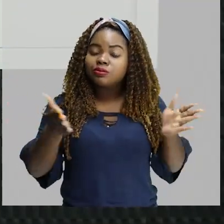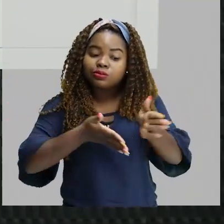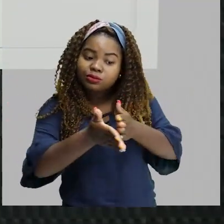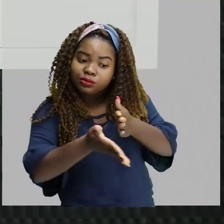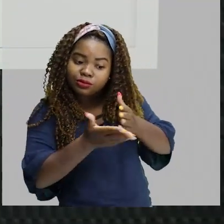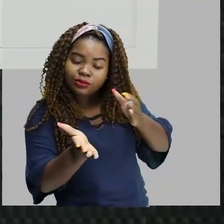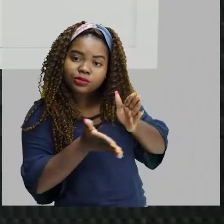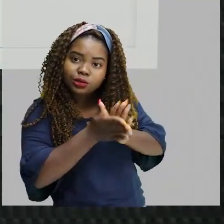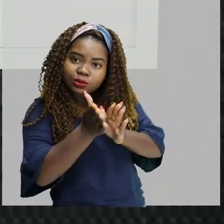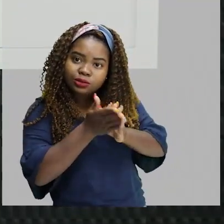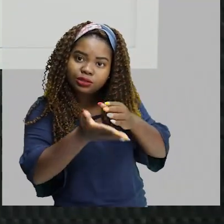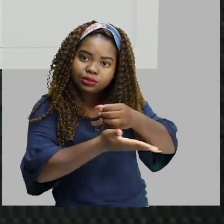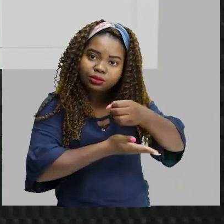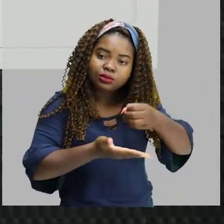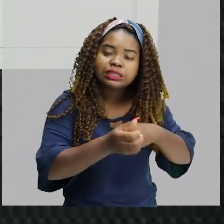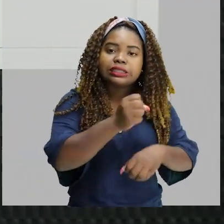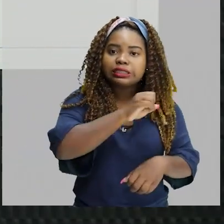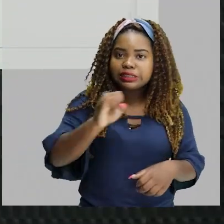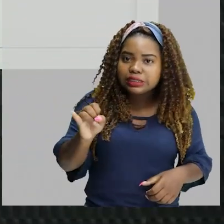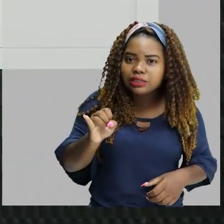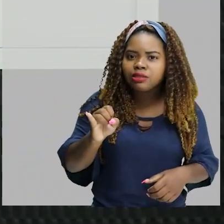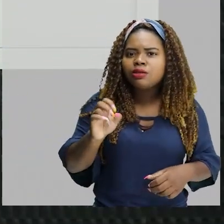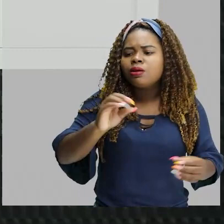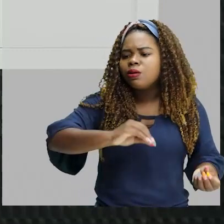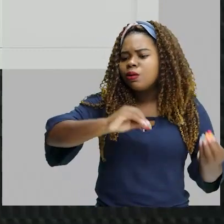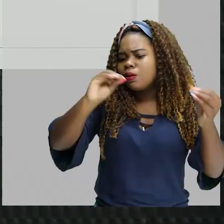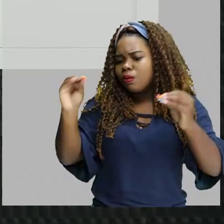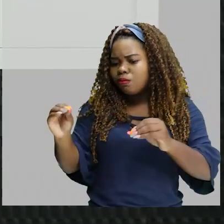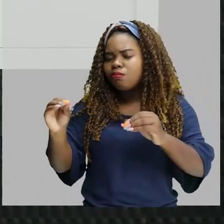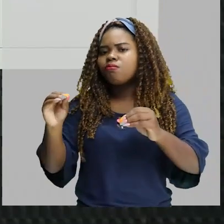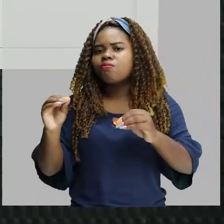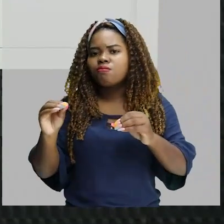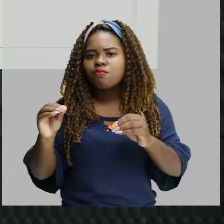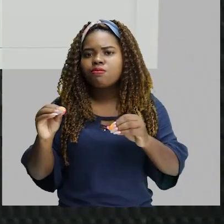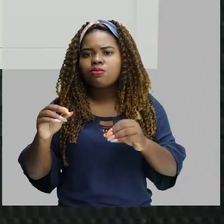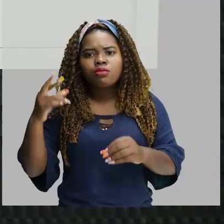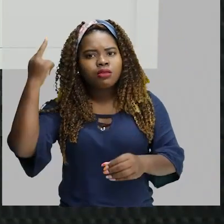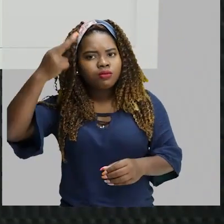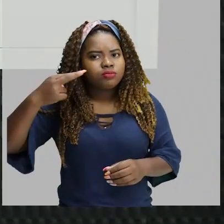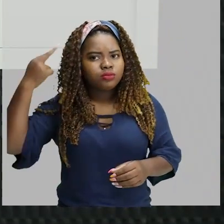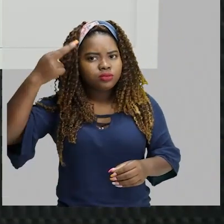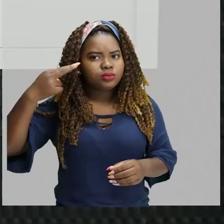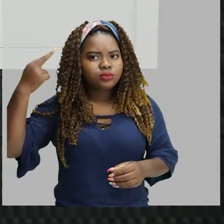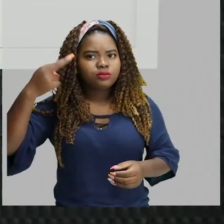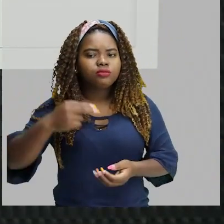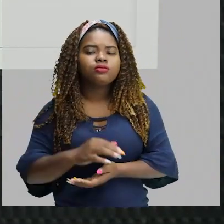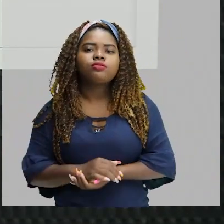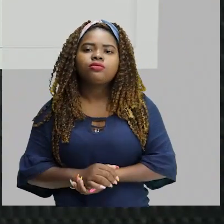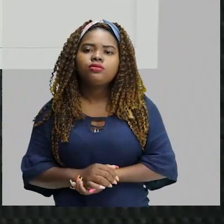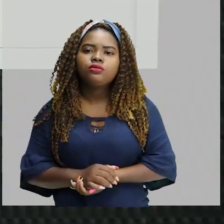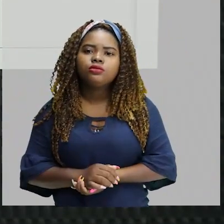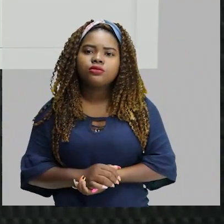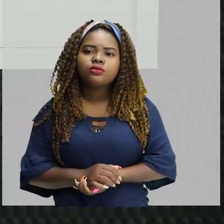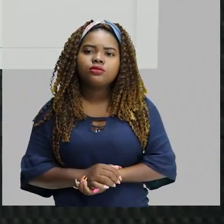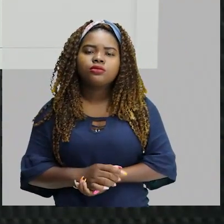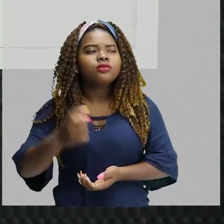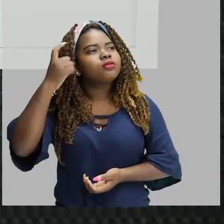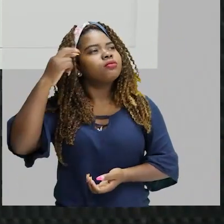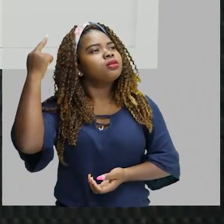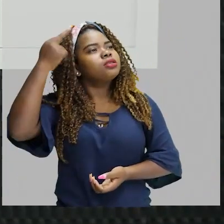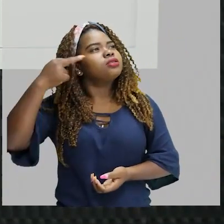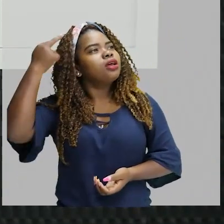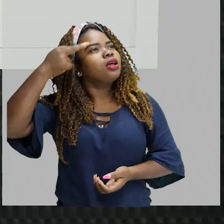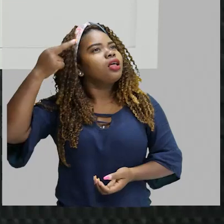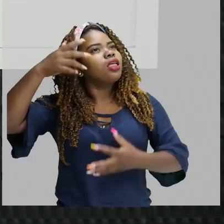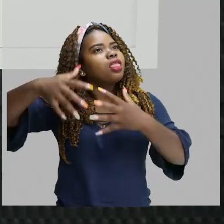básica. Se os senhores vão escrever até mesmo um raciocínio que seja, que você vai elaborar na